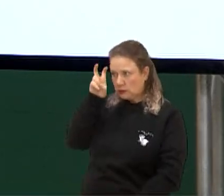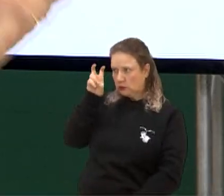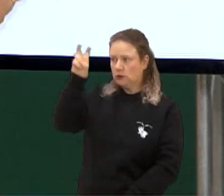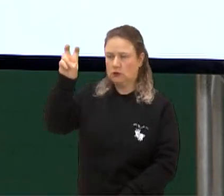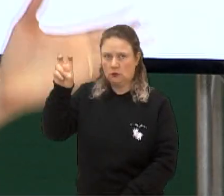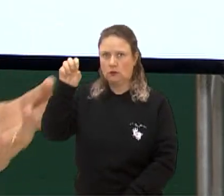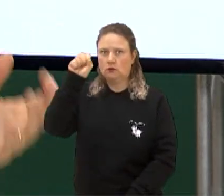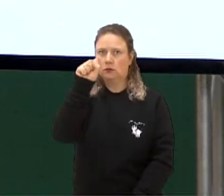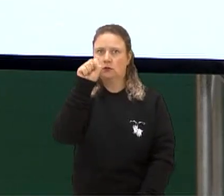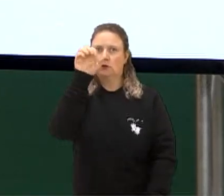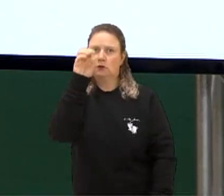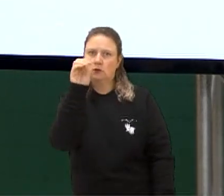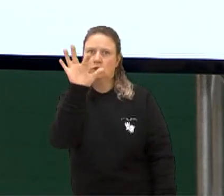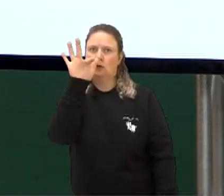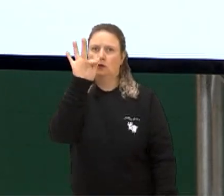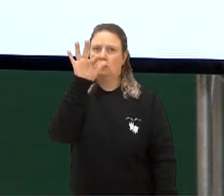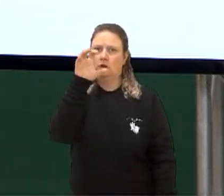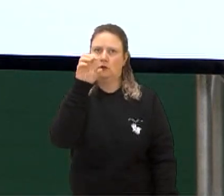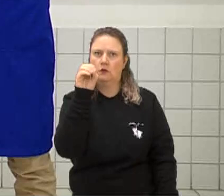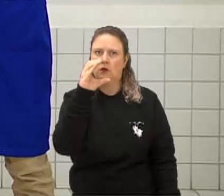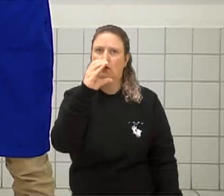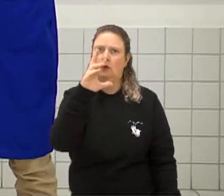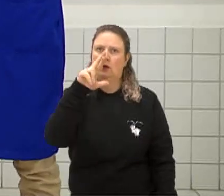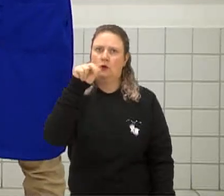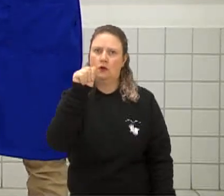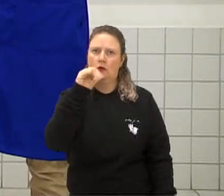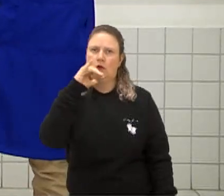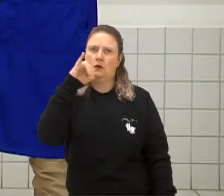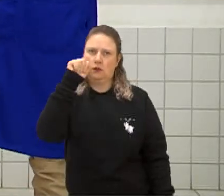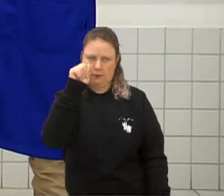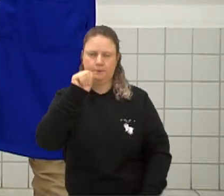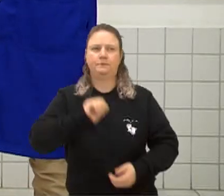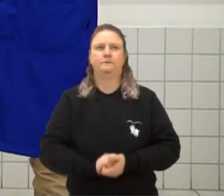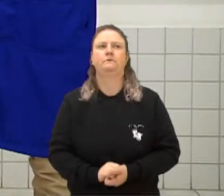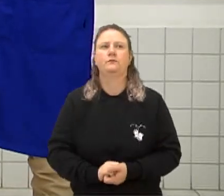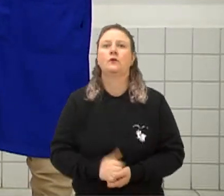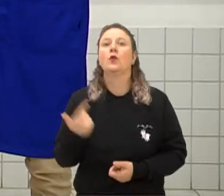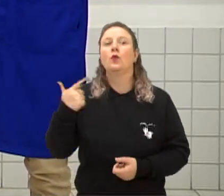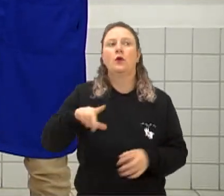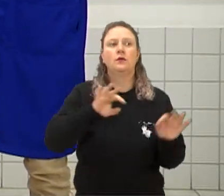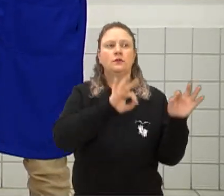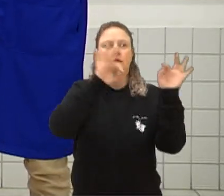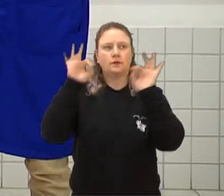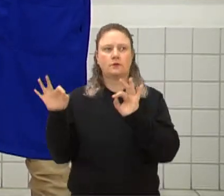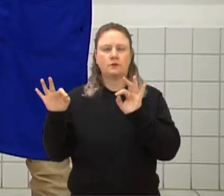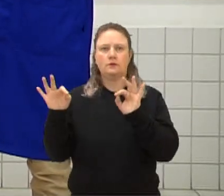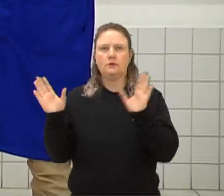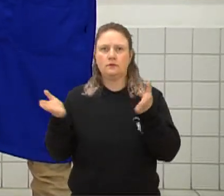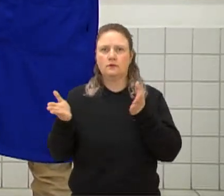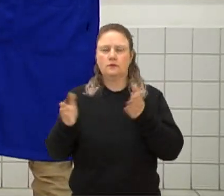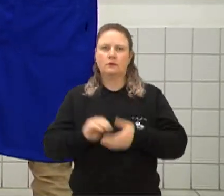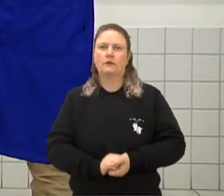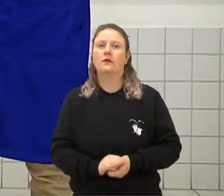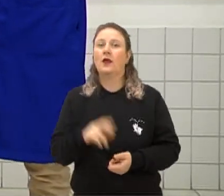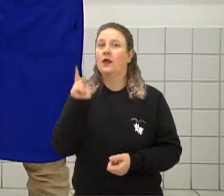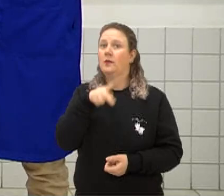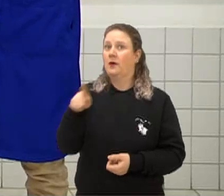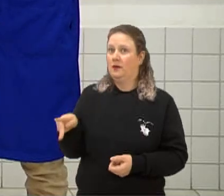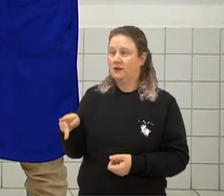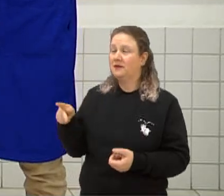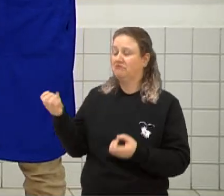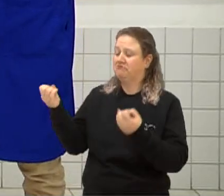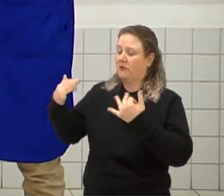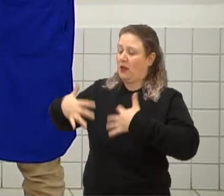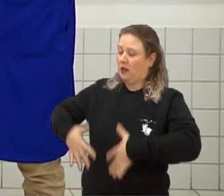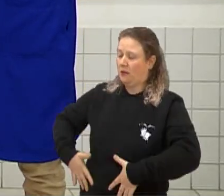é sofocracia, ok? Vamos lá então? Vamos pro próximo slide aqui. Sim. Agora, o professor Alexandre vai falar um pouquinho para a